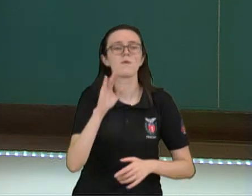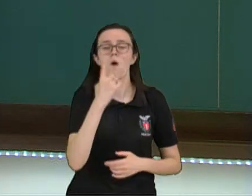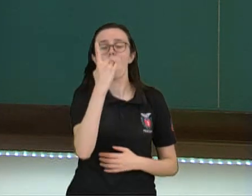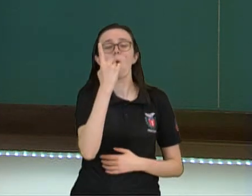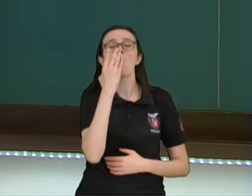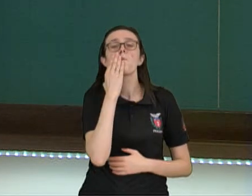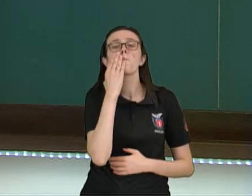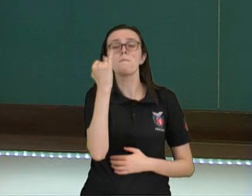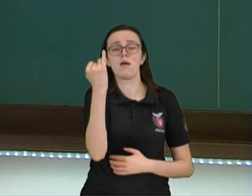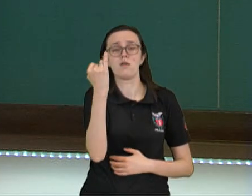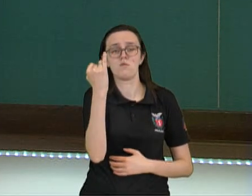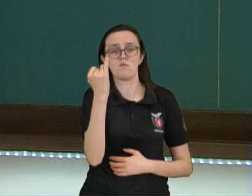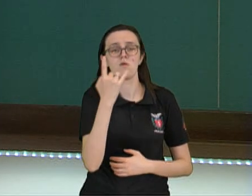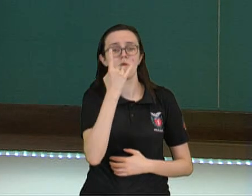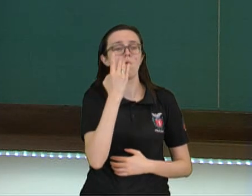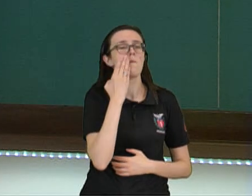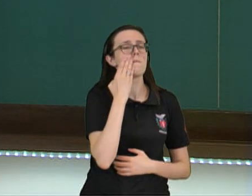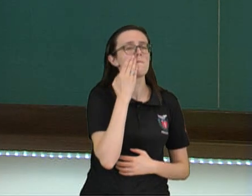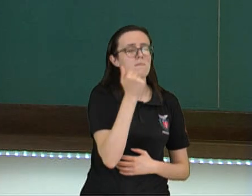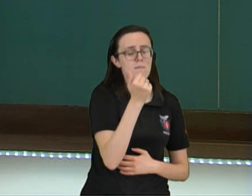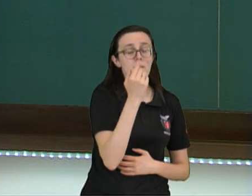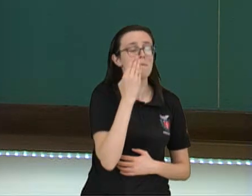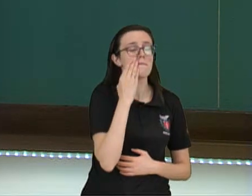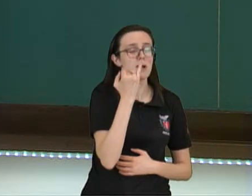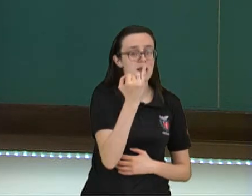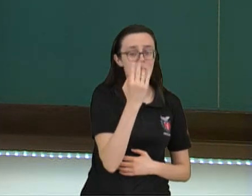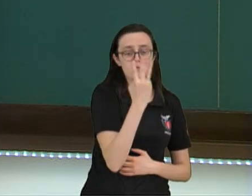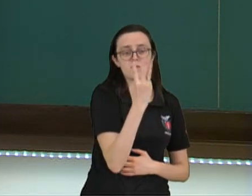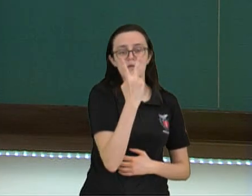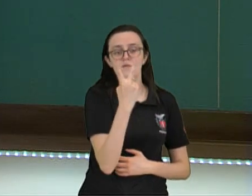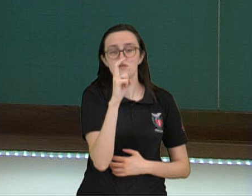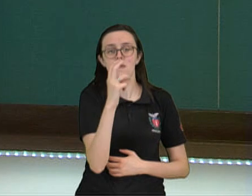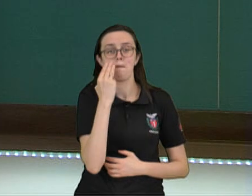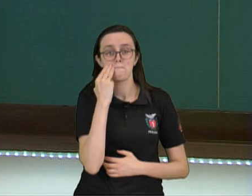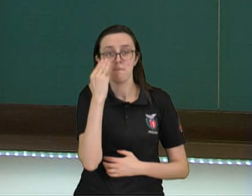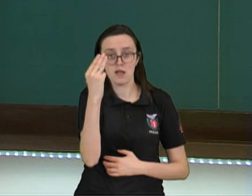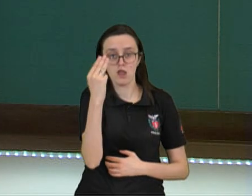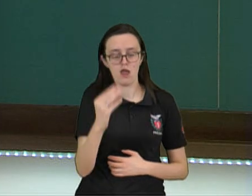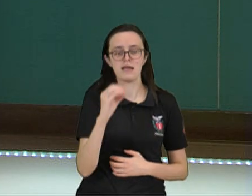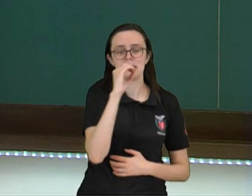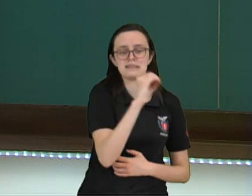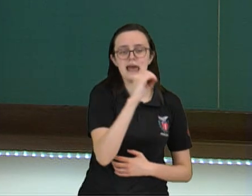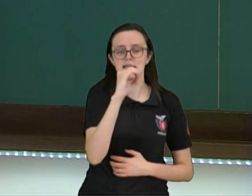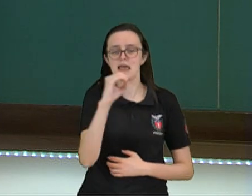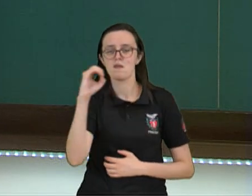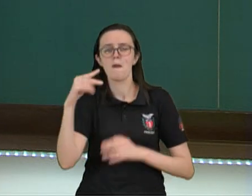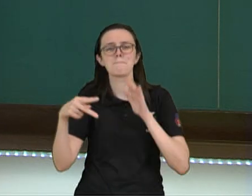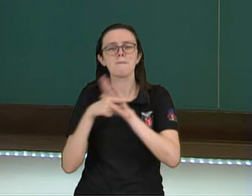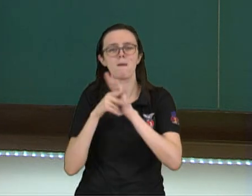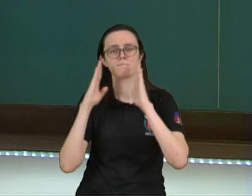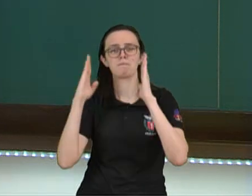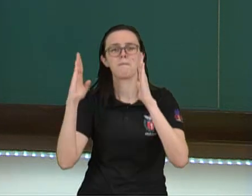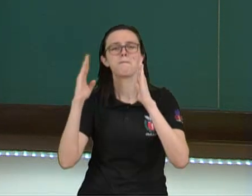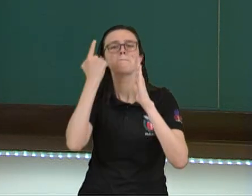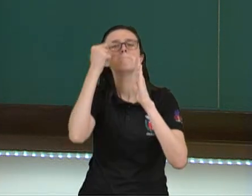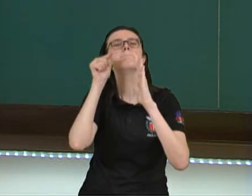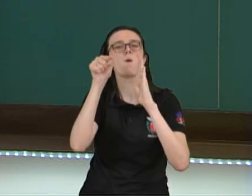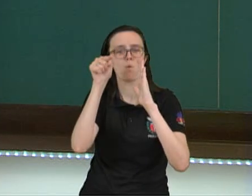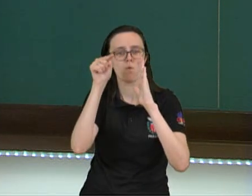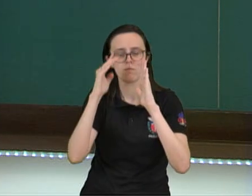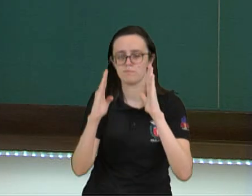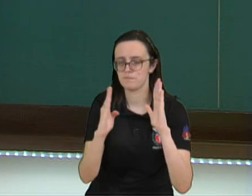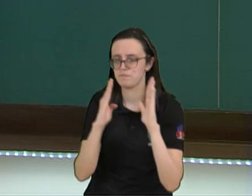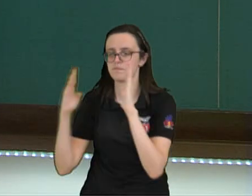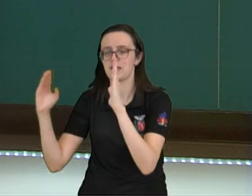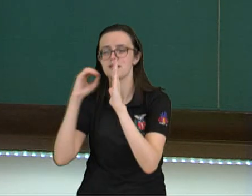1 bilhão, 325 milhões. Aí eu tenho mais 3 zeros da classe de milhar e mais 3 zeros da